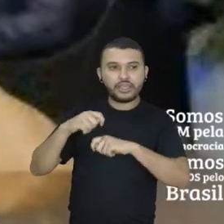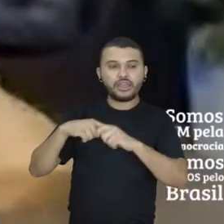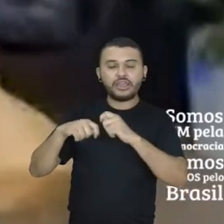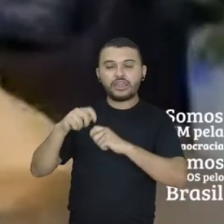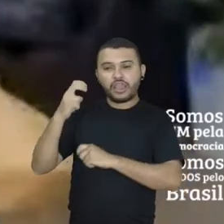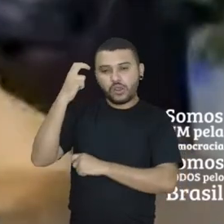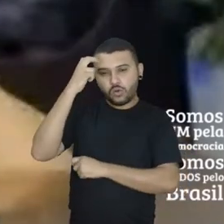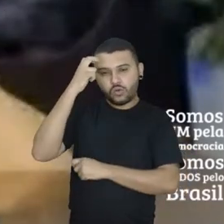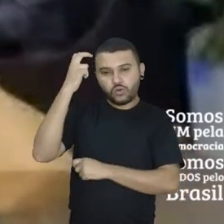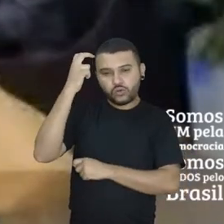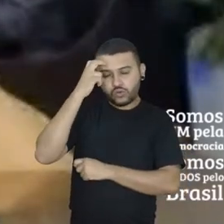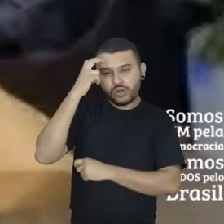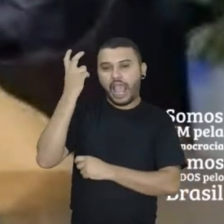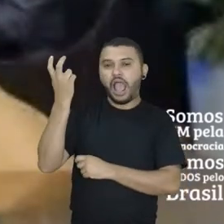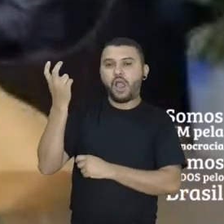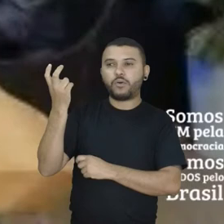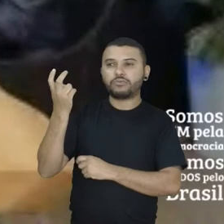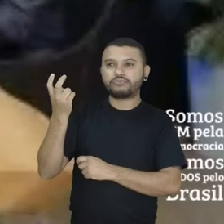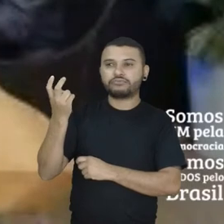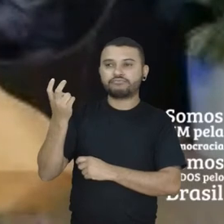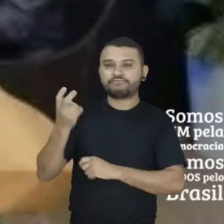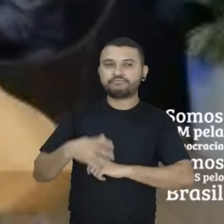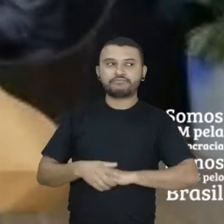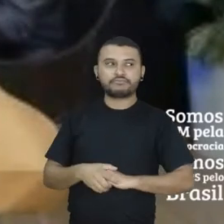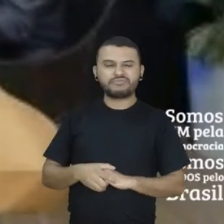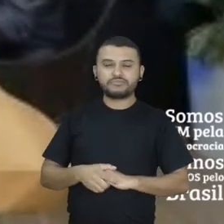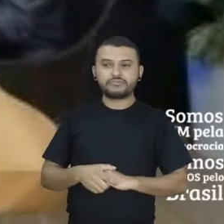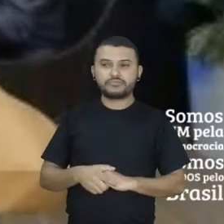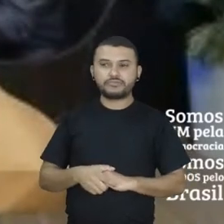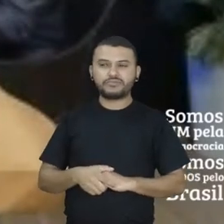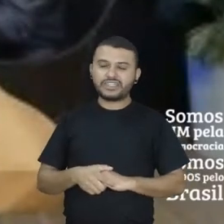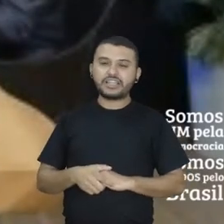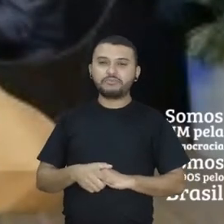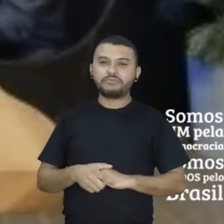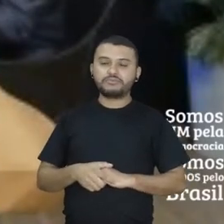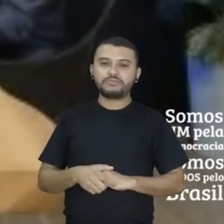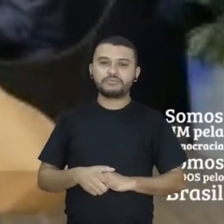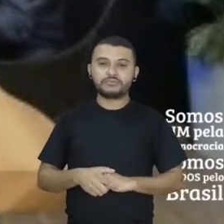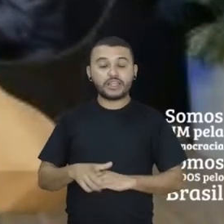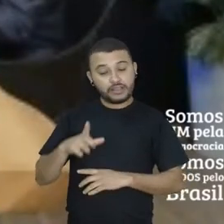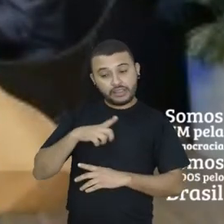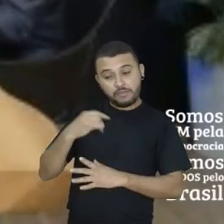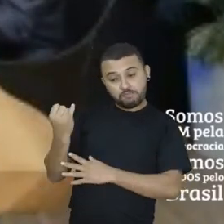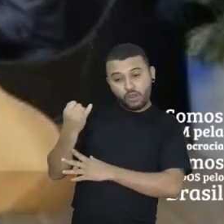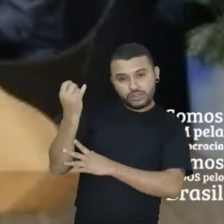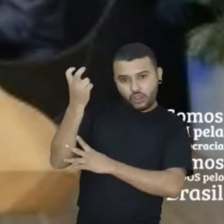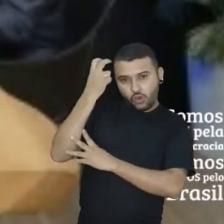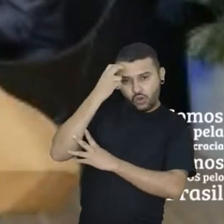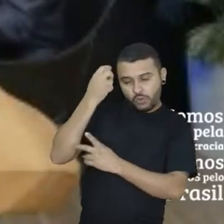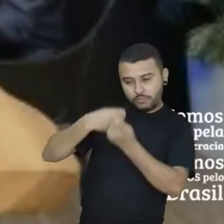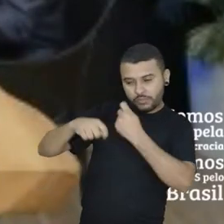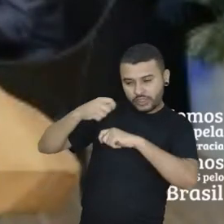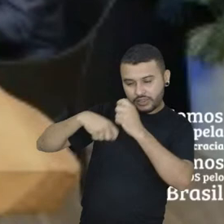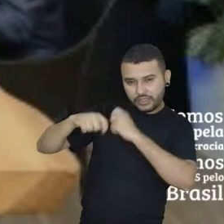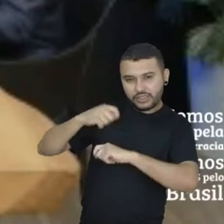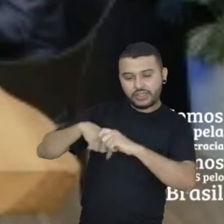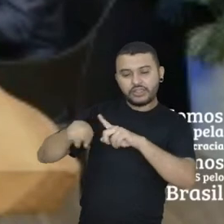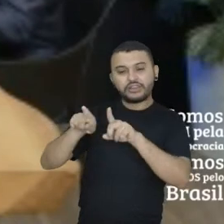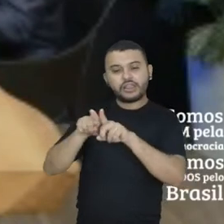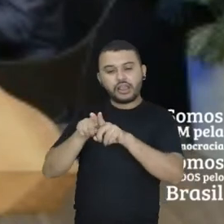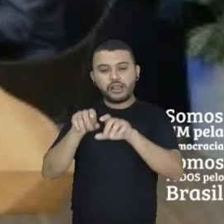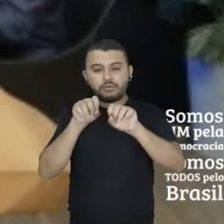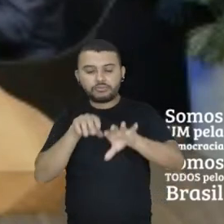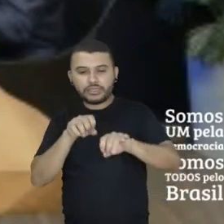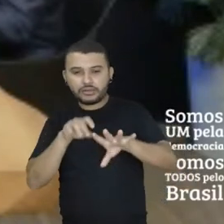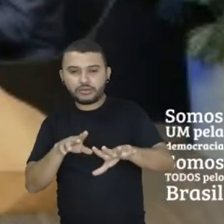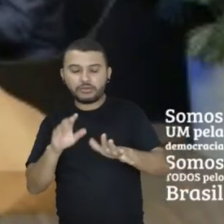cultural, a área cultural, né, é um setor da economia muito importante, um setor da educação e da